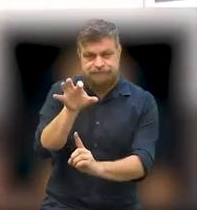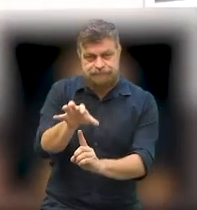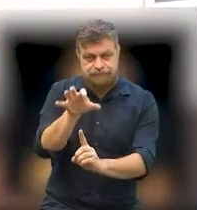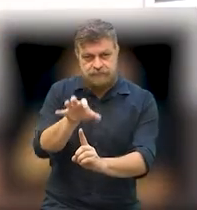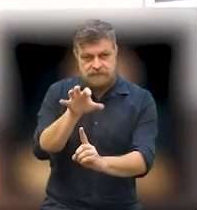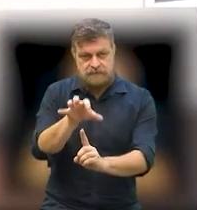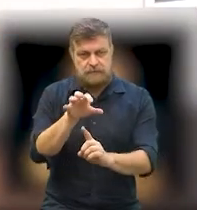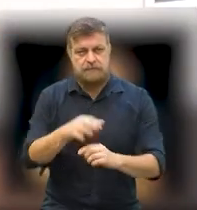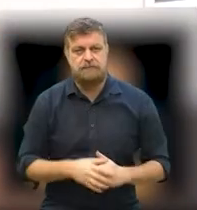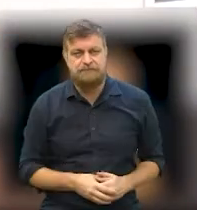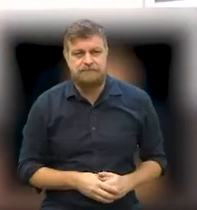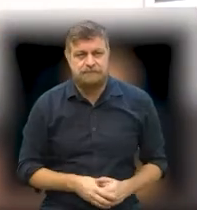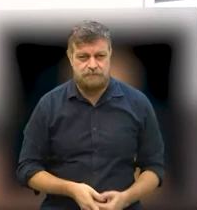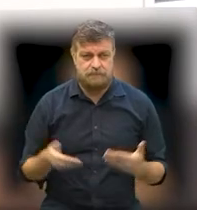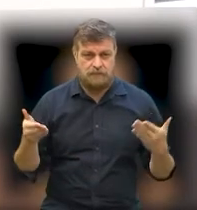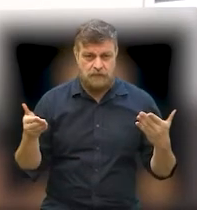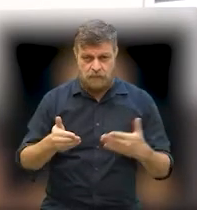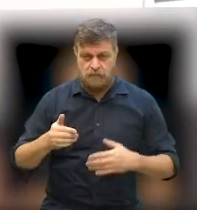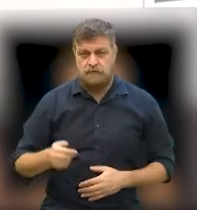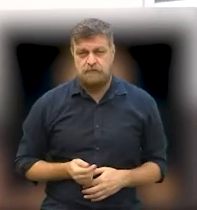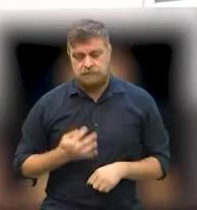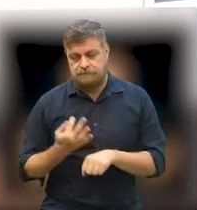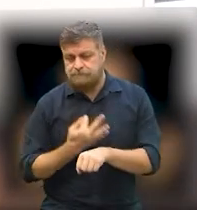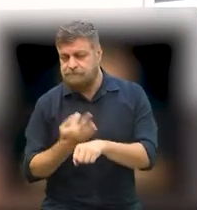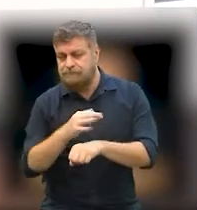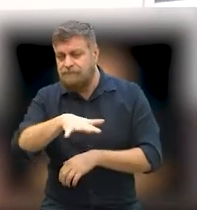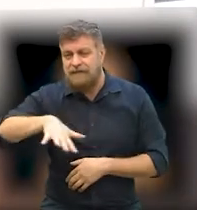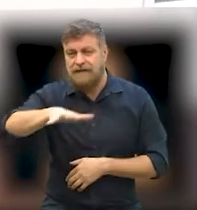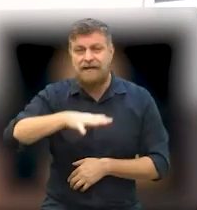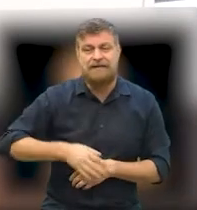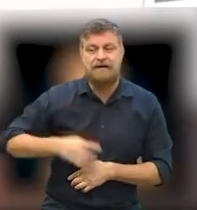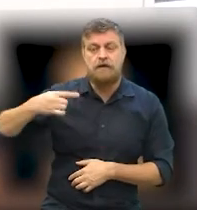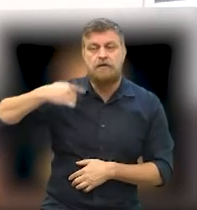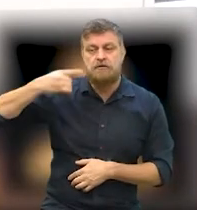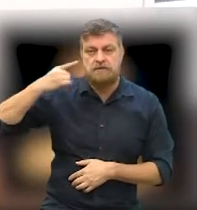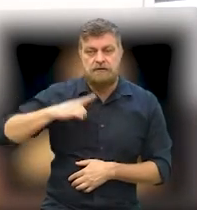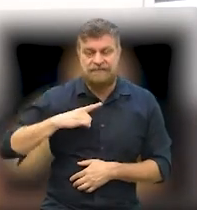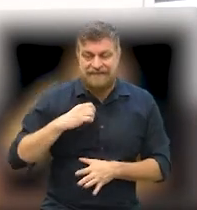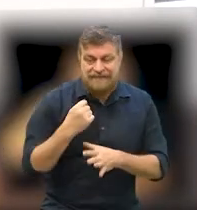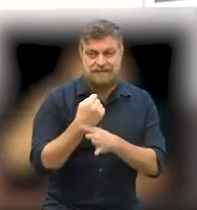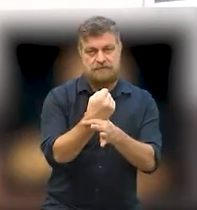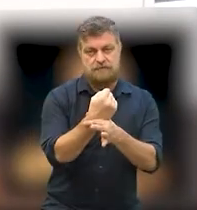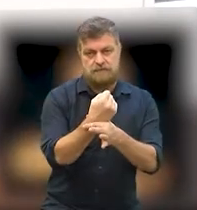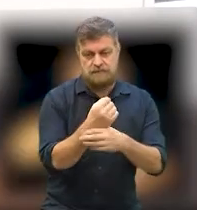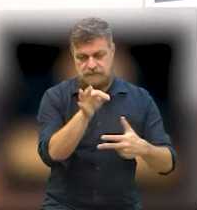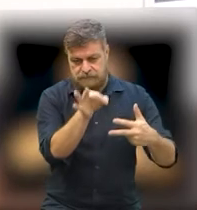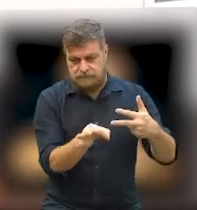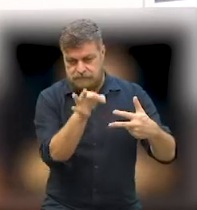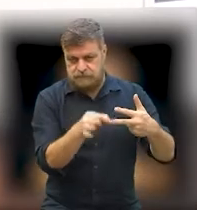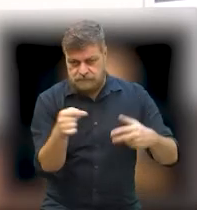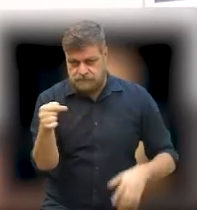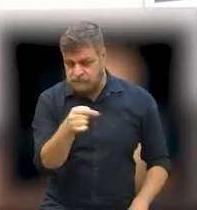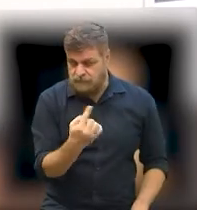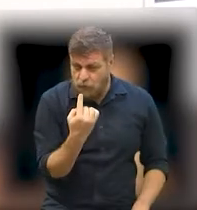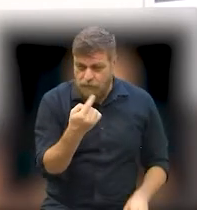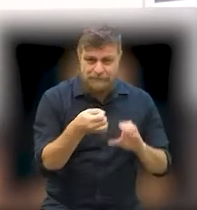são as normas urbanísticas, né? E hoje o que mais se procura no direito é a segurança jurídica. E a segurança jurídica,